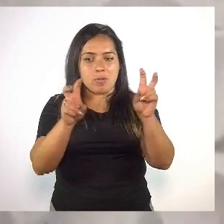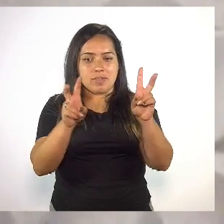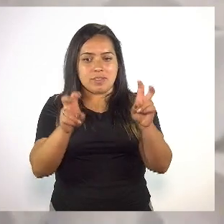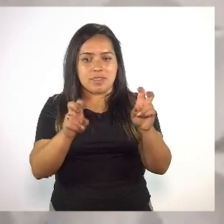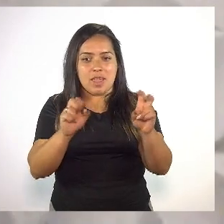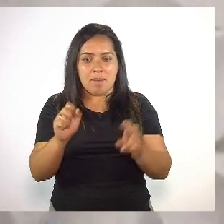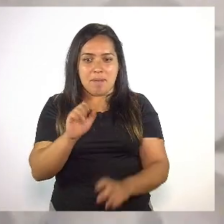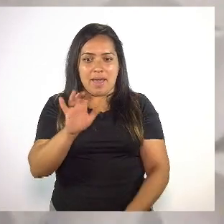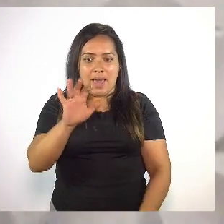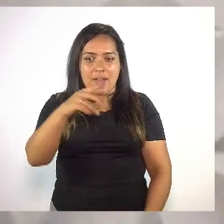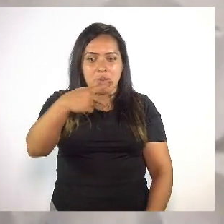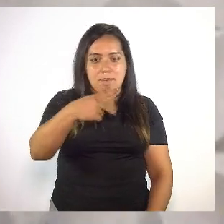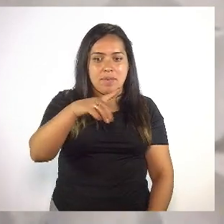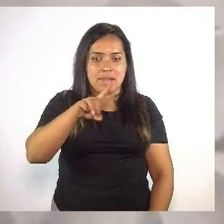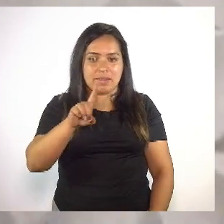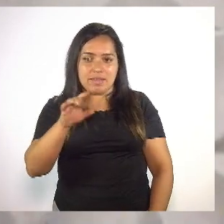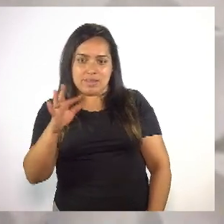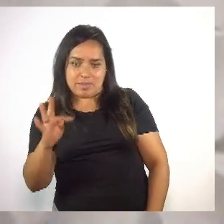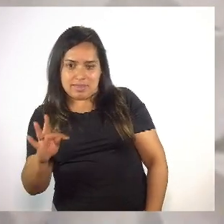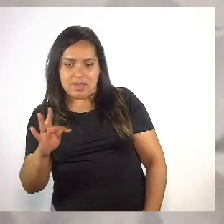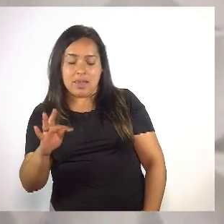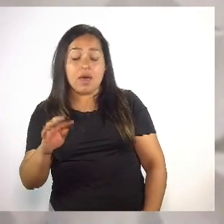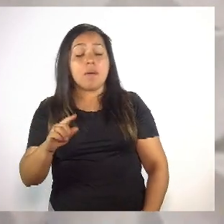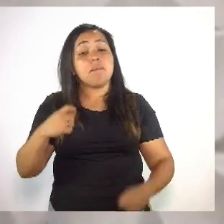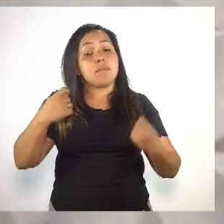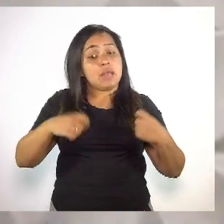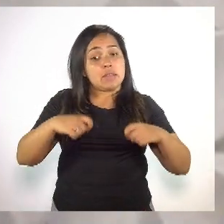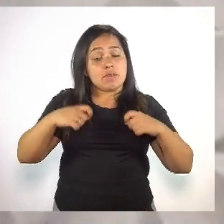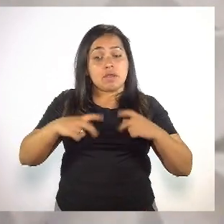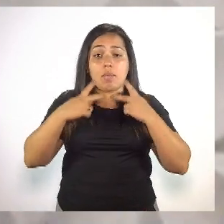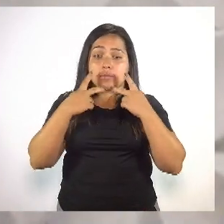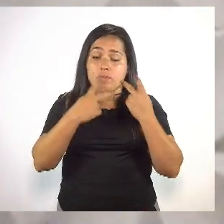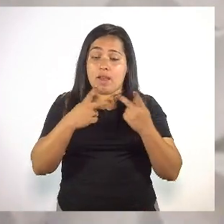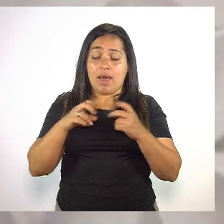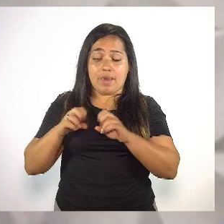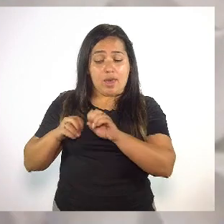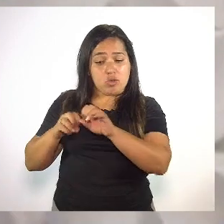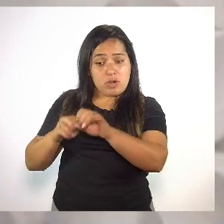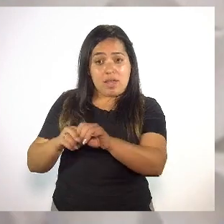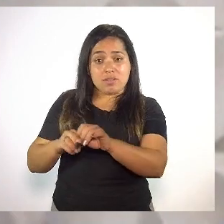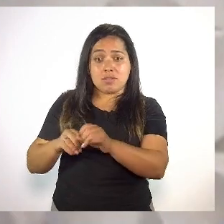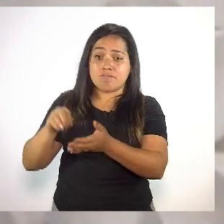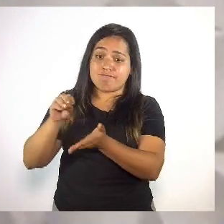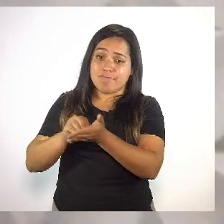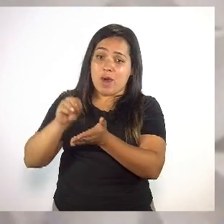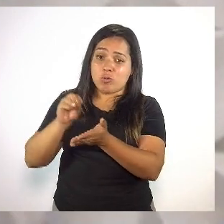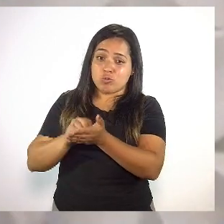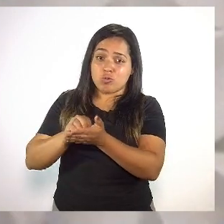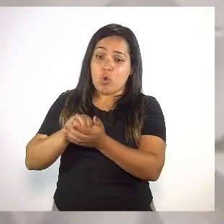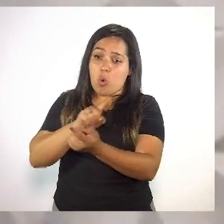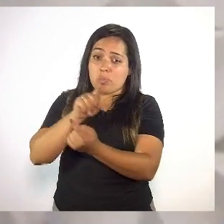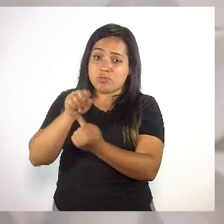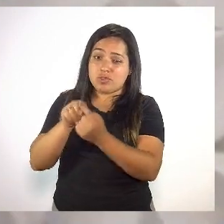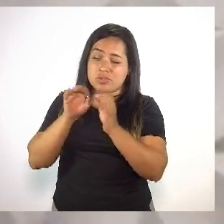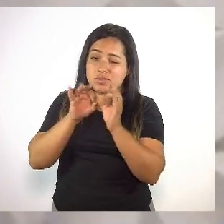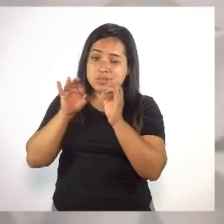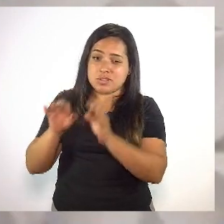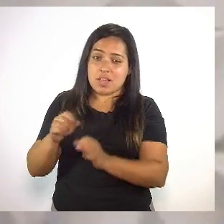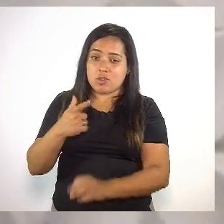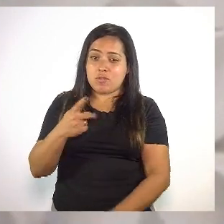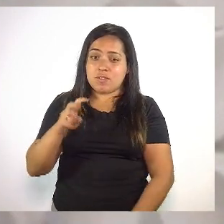partido, ao PDT, nós também temos que dizer que não houve aí ao cumprimento da meta dos